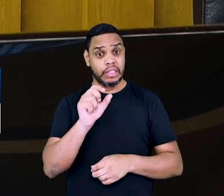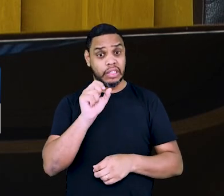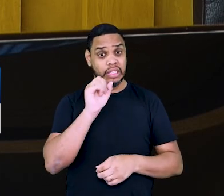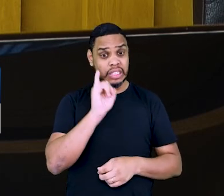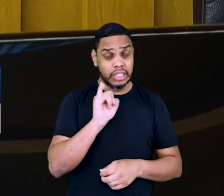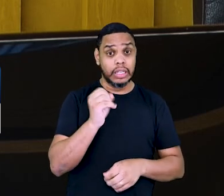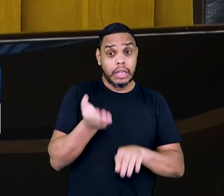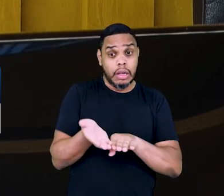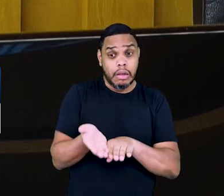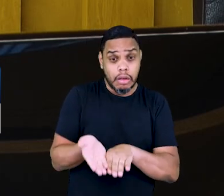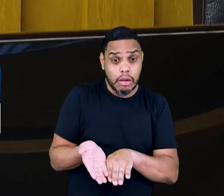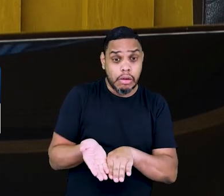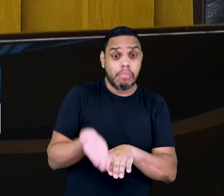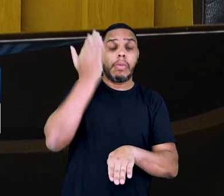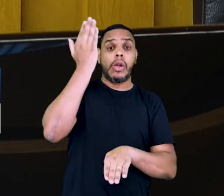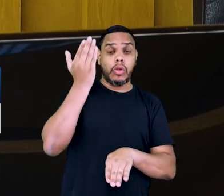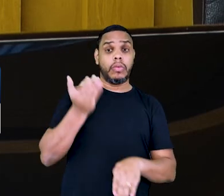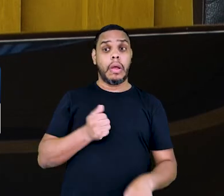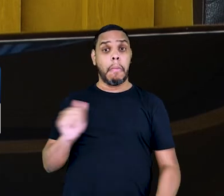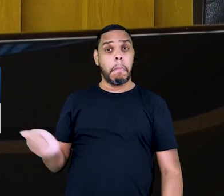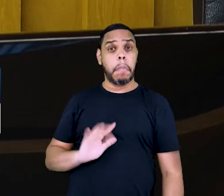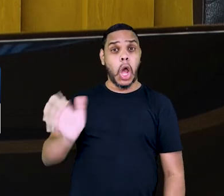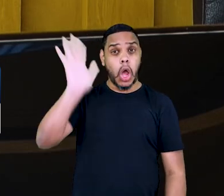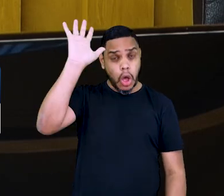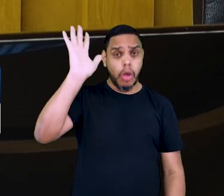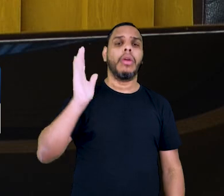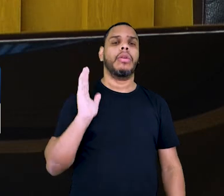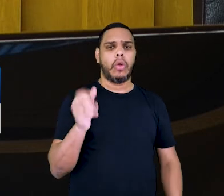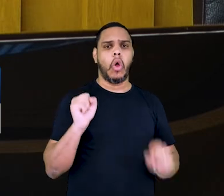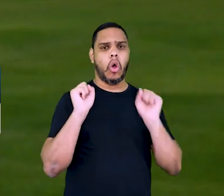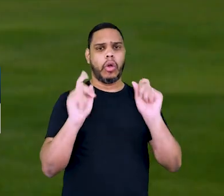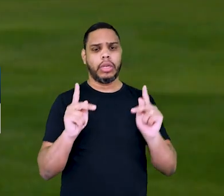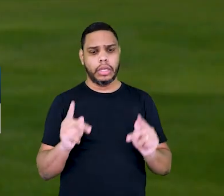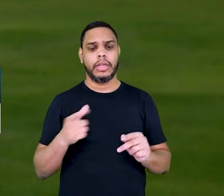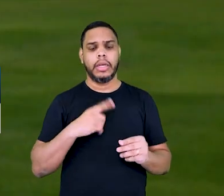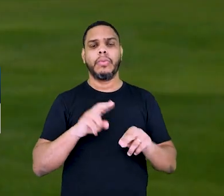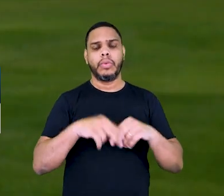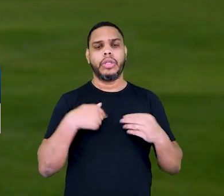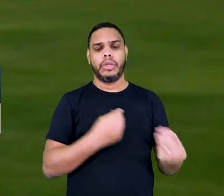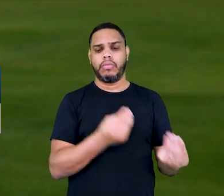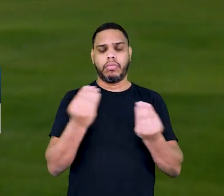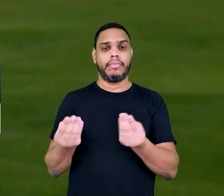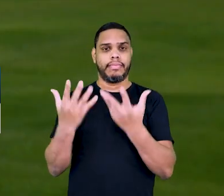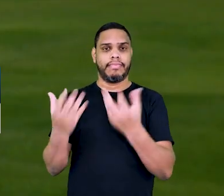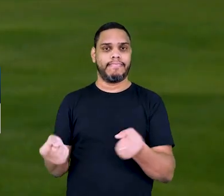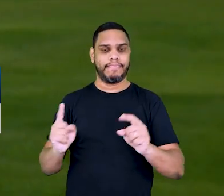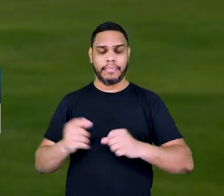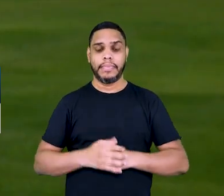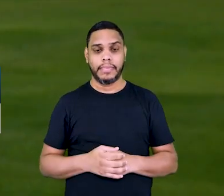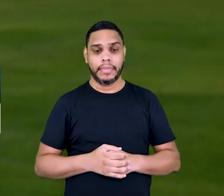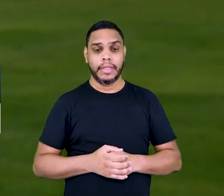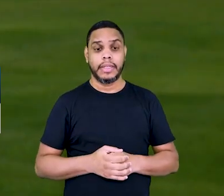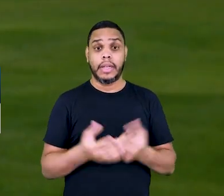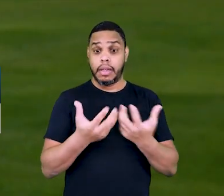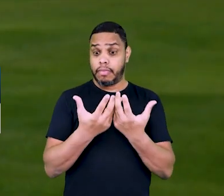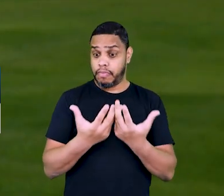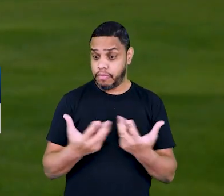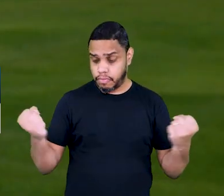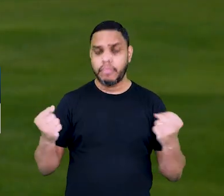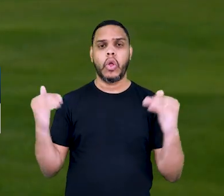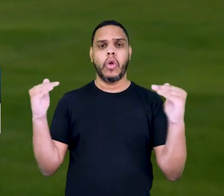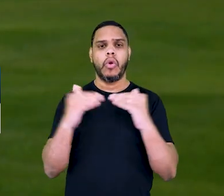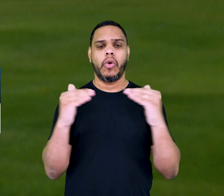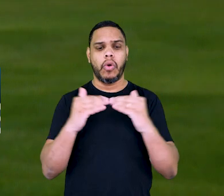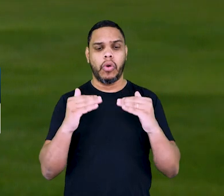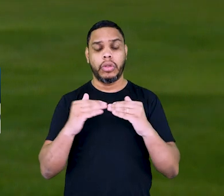for irrazoável, eu nego provimento ao agravo. O voto foi aprovado por unanimidade. A família